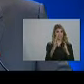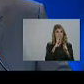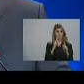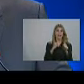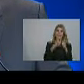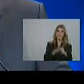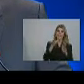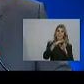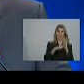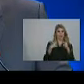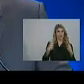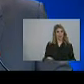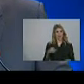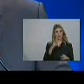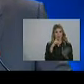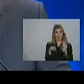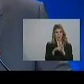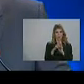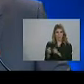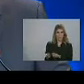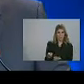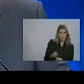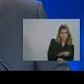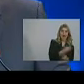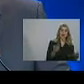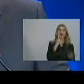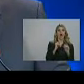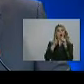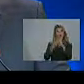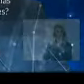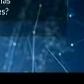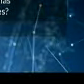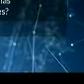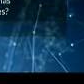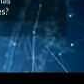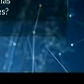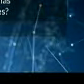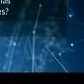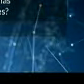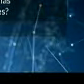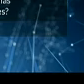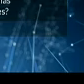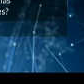a organização das bancadas. Vamos agora, então, acompanhar na tela a pergunta.